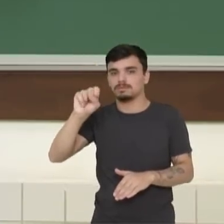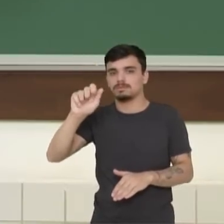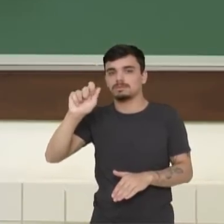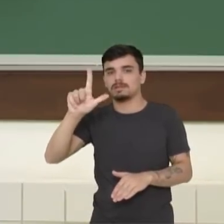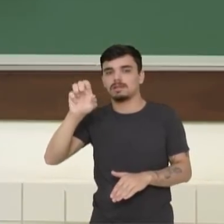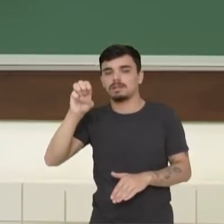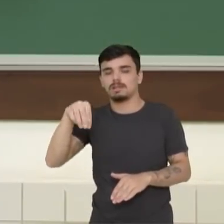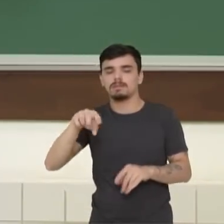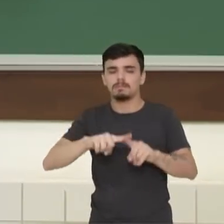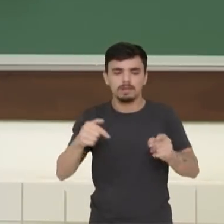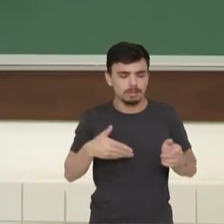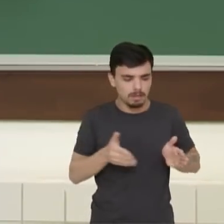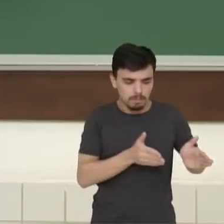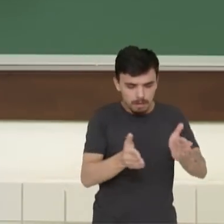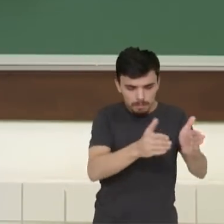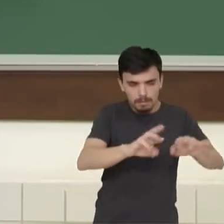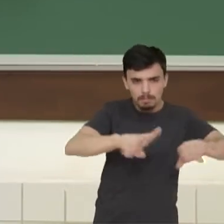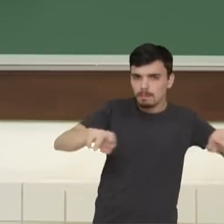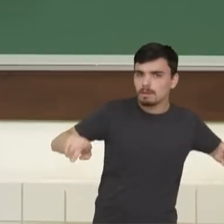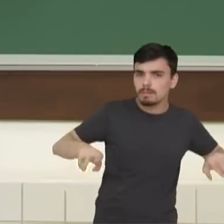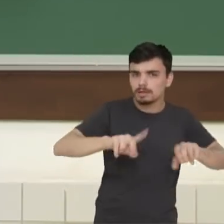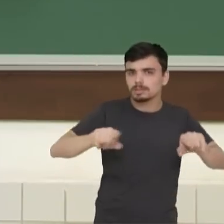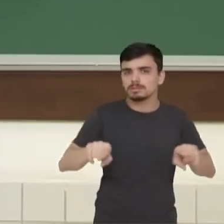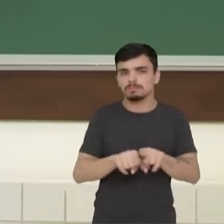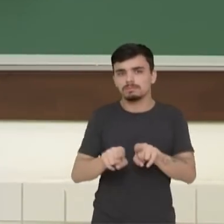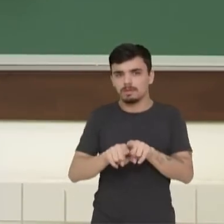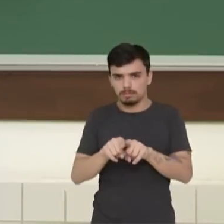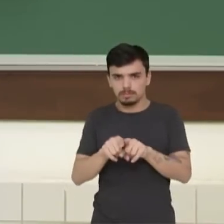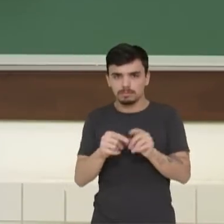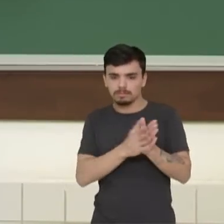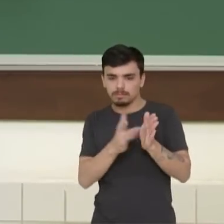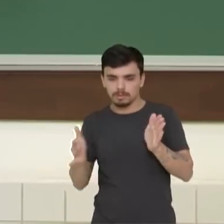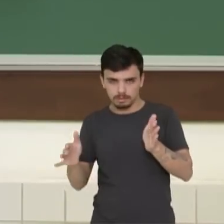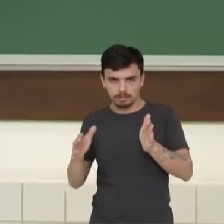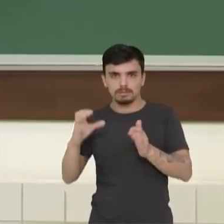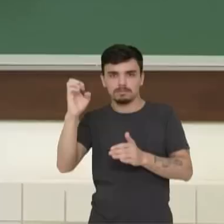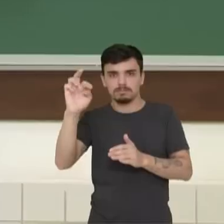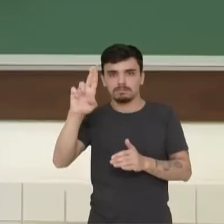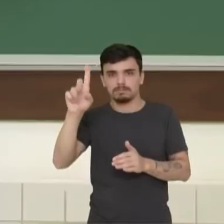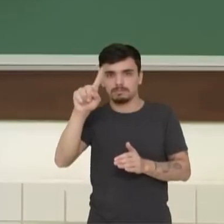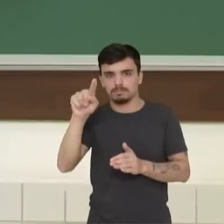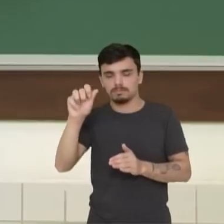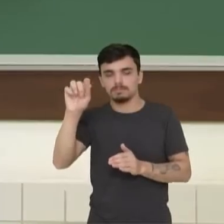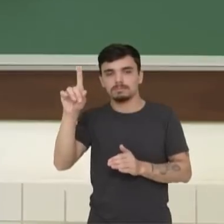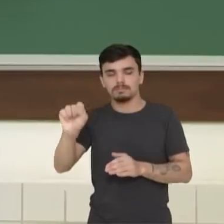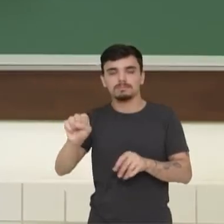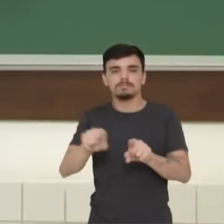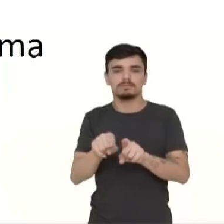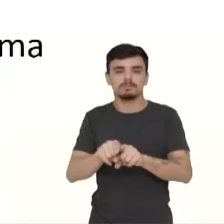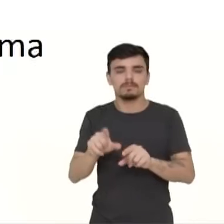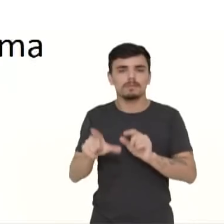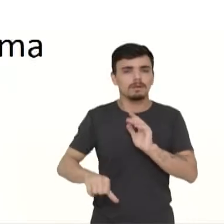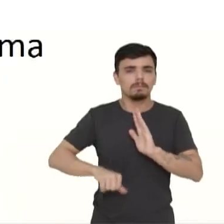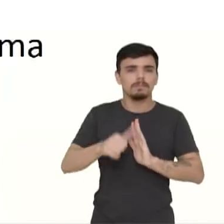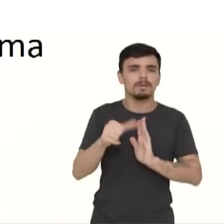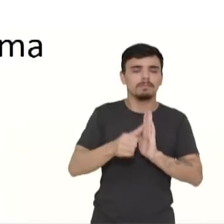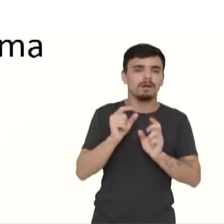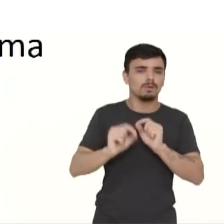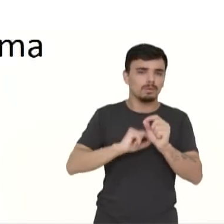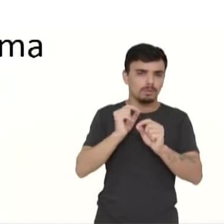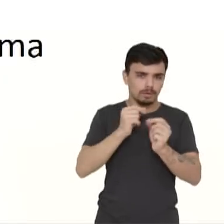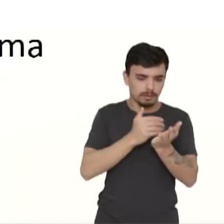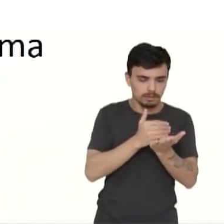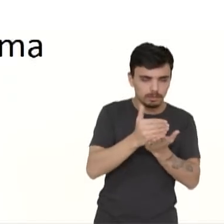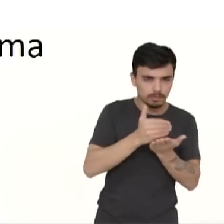diversas ao longo de todo esse período das cruzadas. Para vocês terem uma ideia, a primeira cruzada ela vai ter início no ano